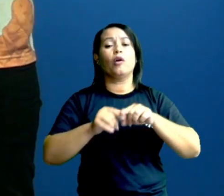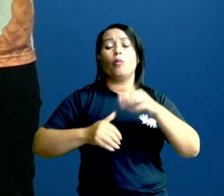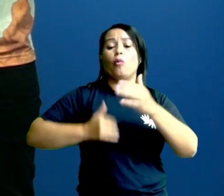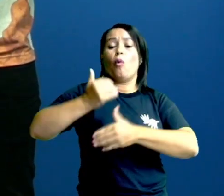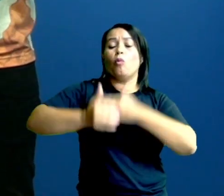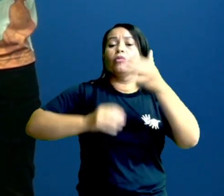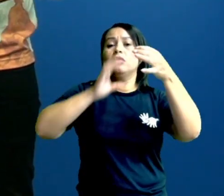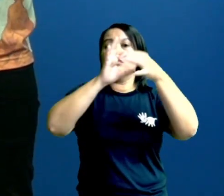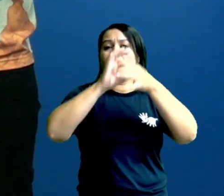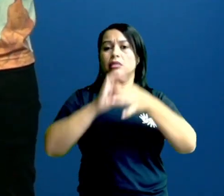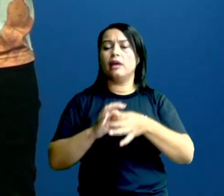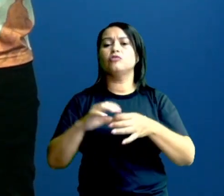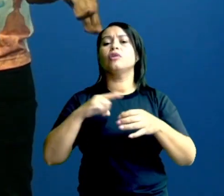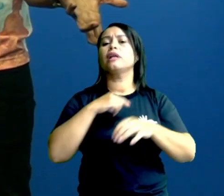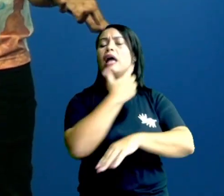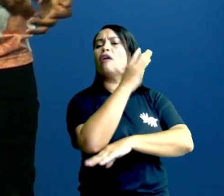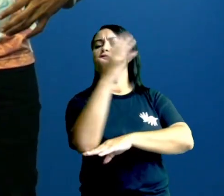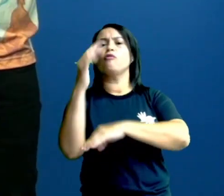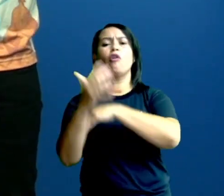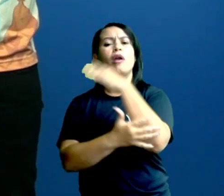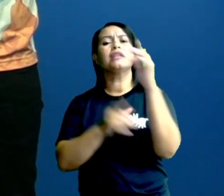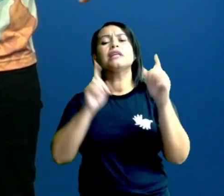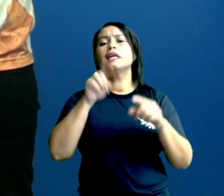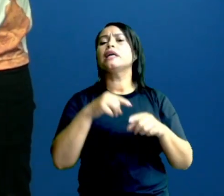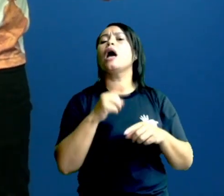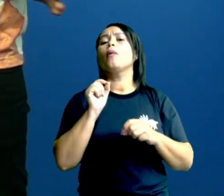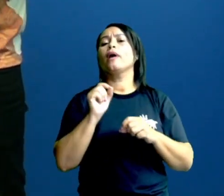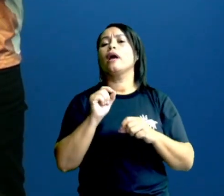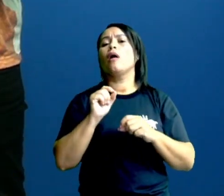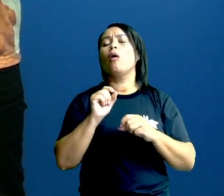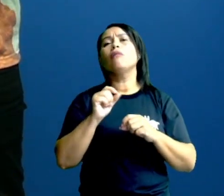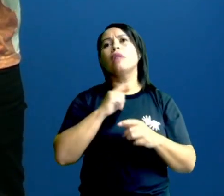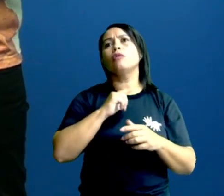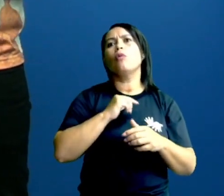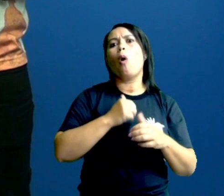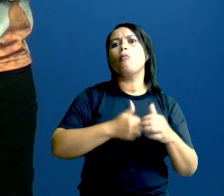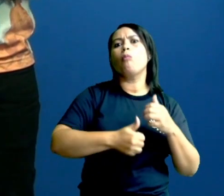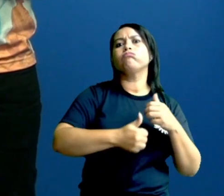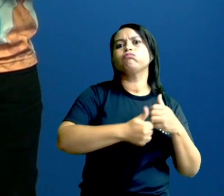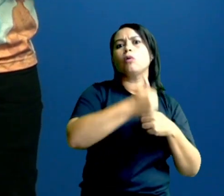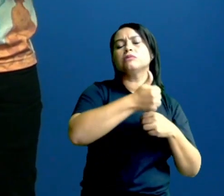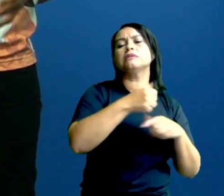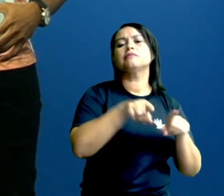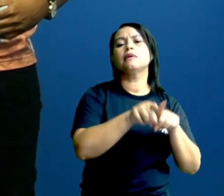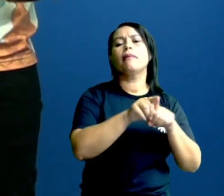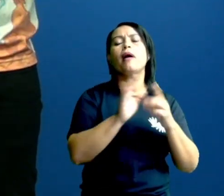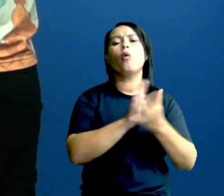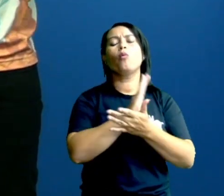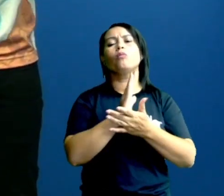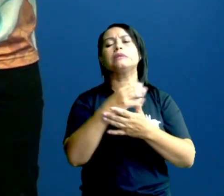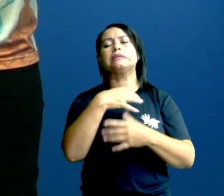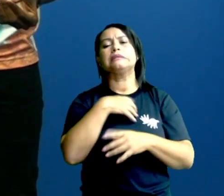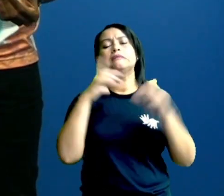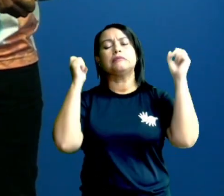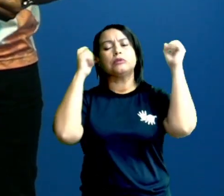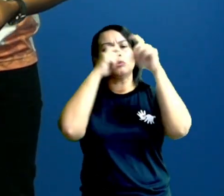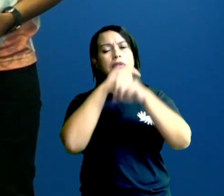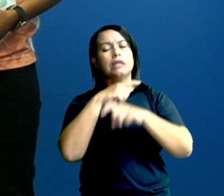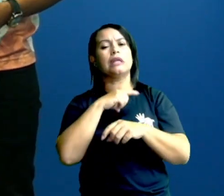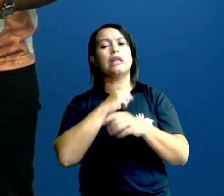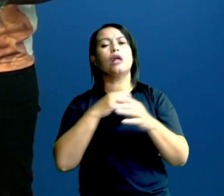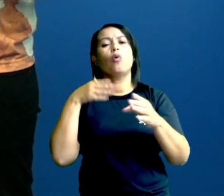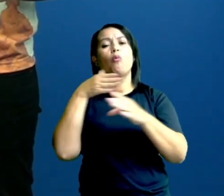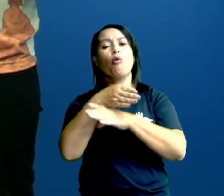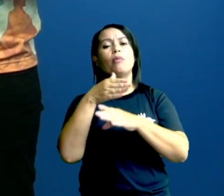uma vez que a floresta é um ponto positivo em vários aspectos Mais também traz uma dificuldade no que se refere ao contexto da ocupação